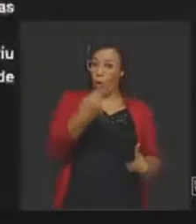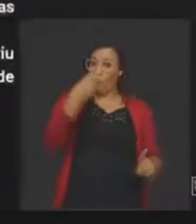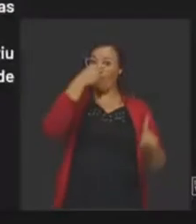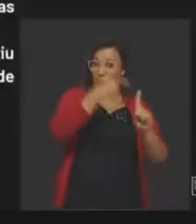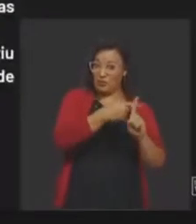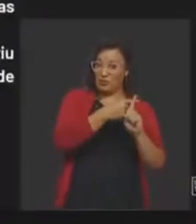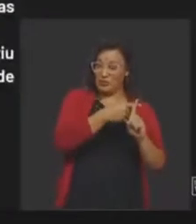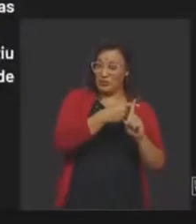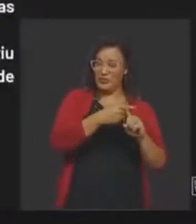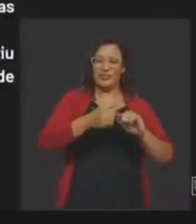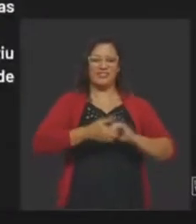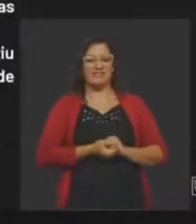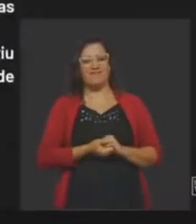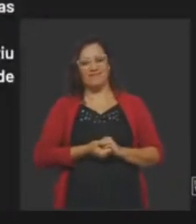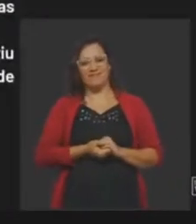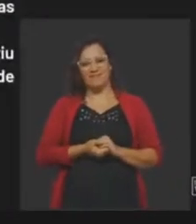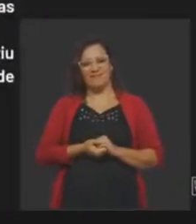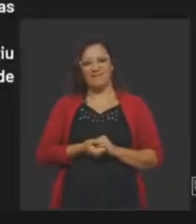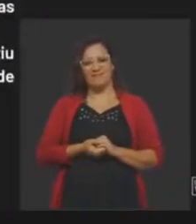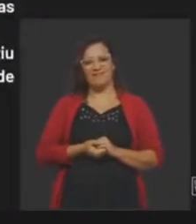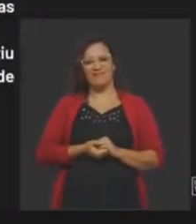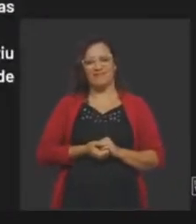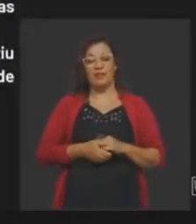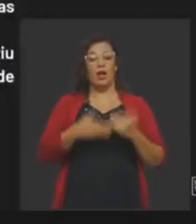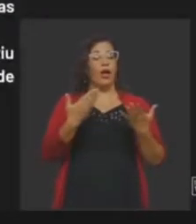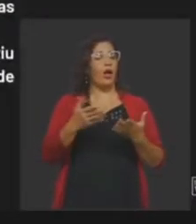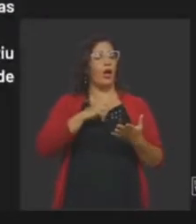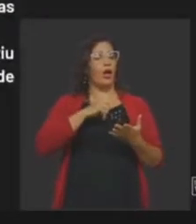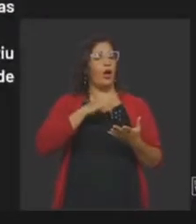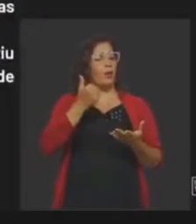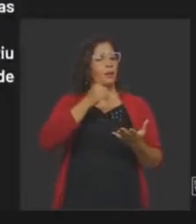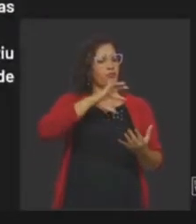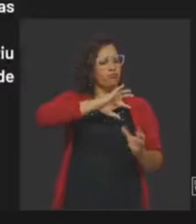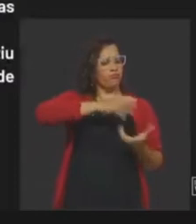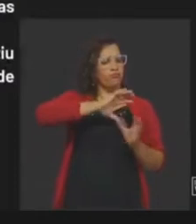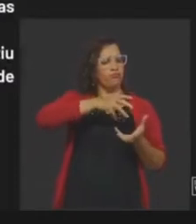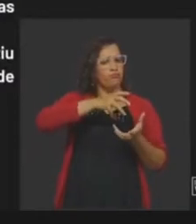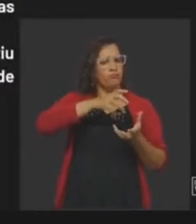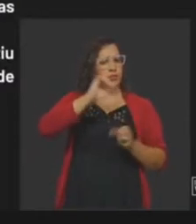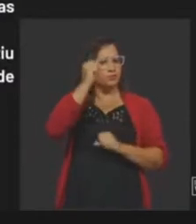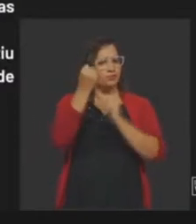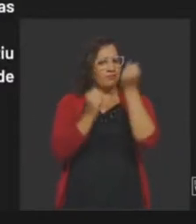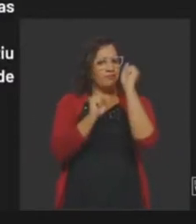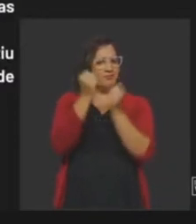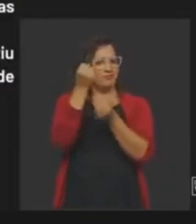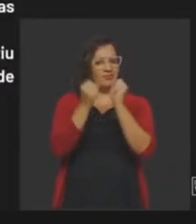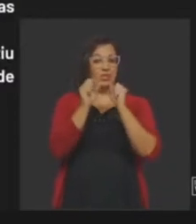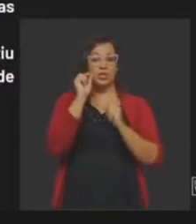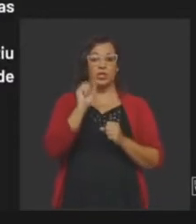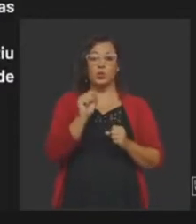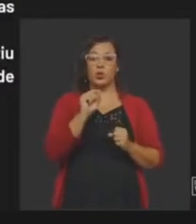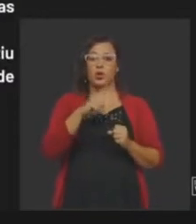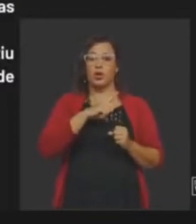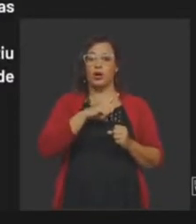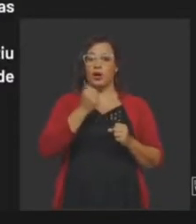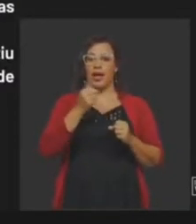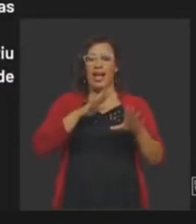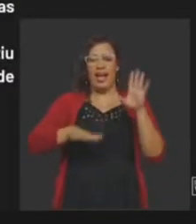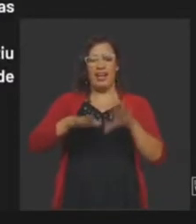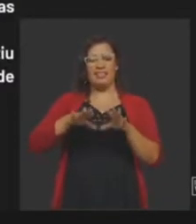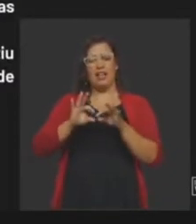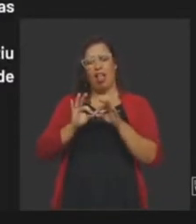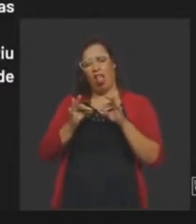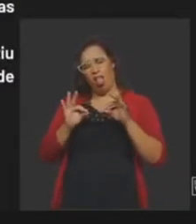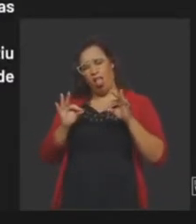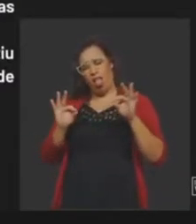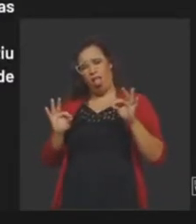indústria. Com relação à primeira revolução industrial, permitiu transporte rápido a longas distâncias,